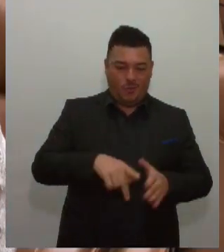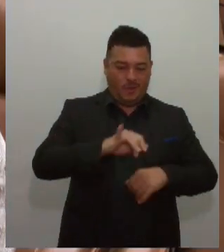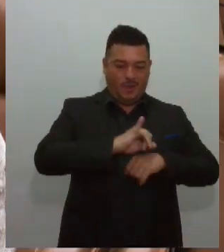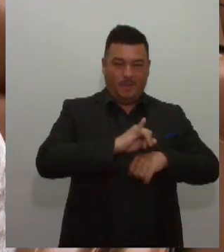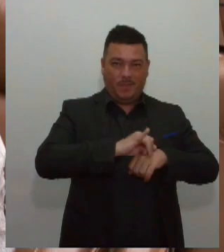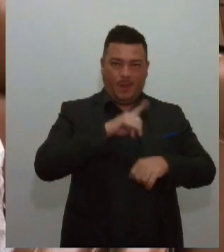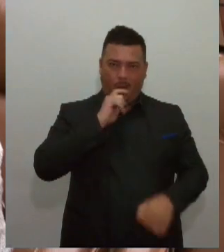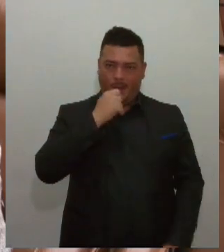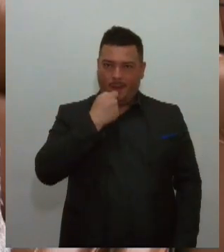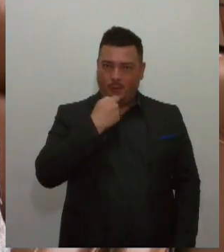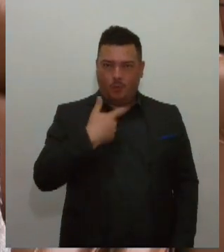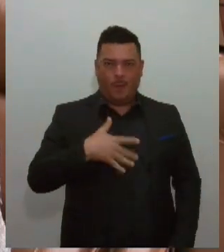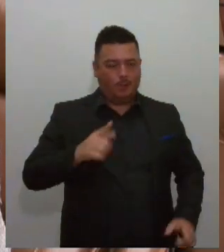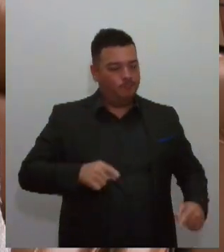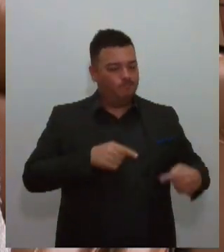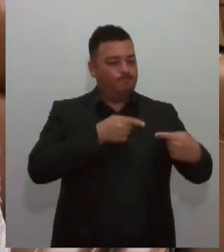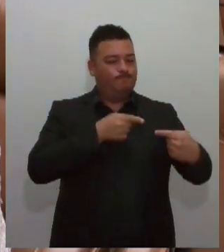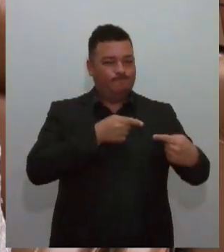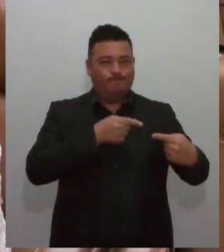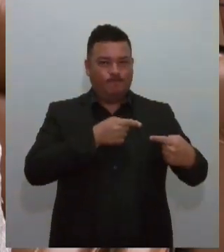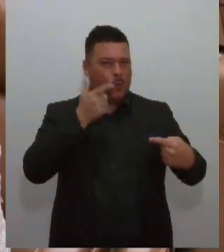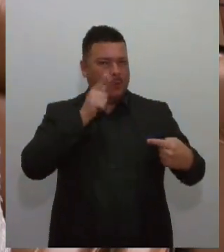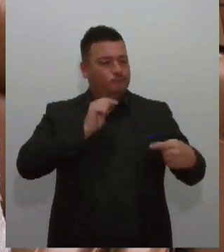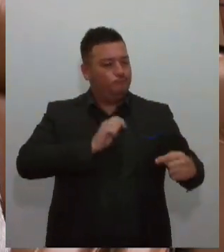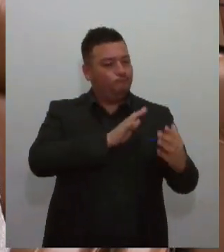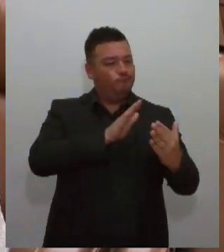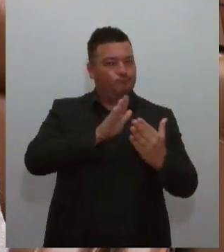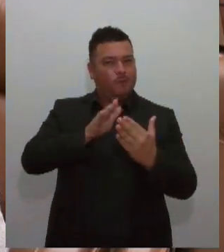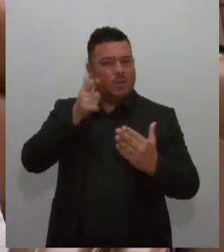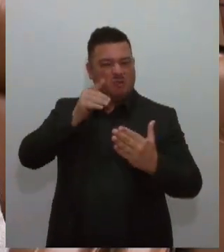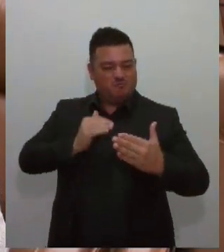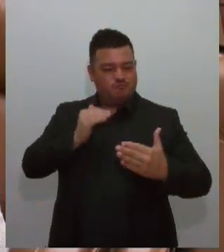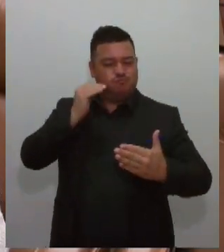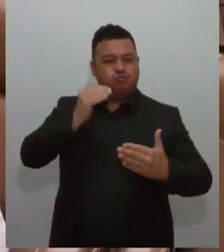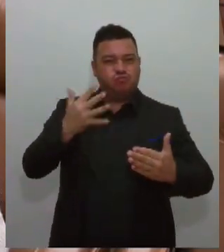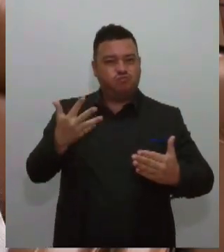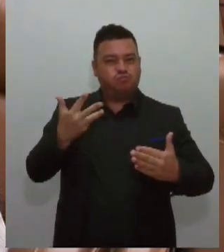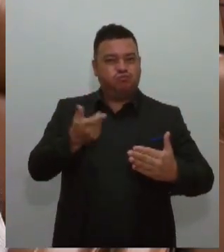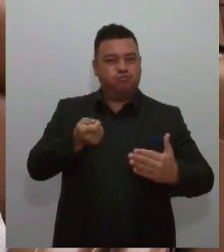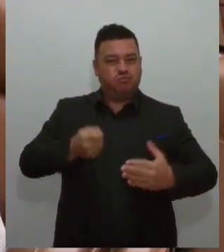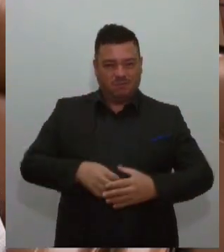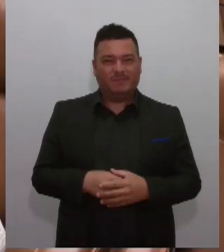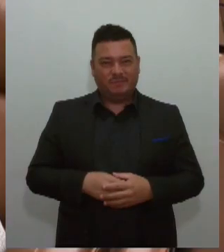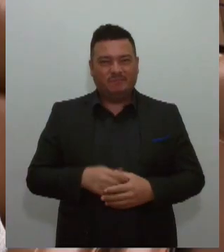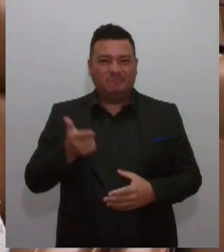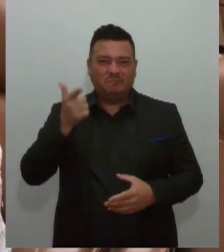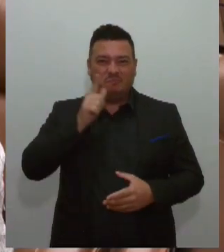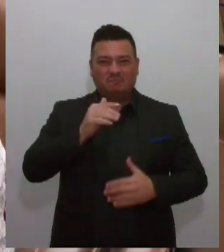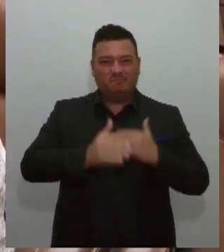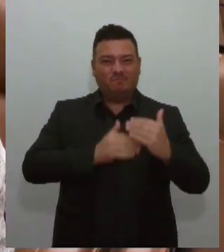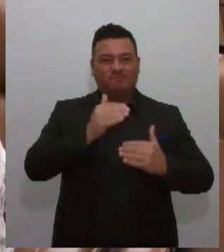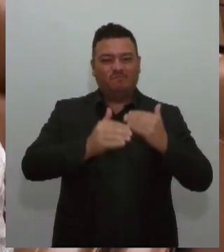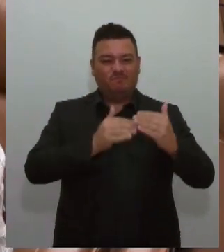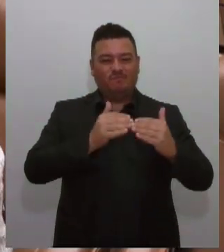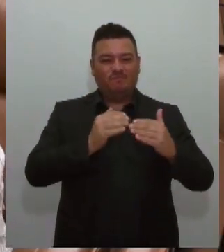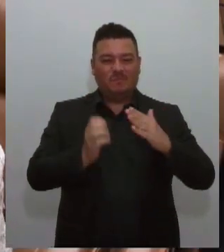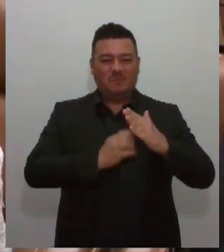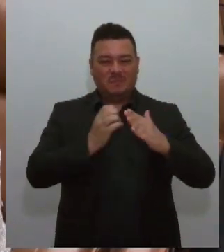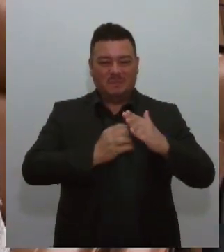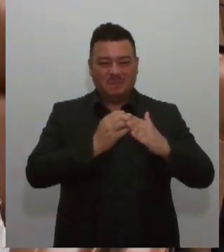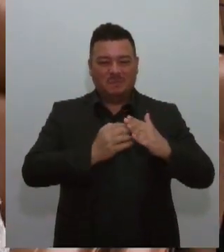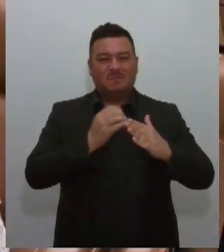E enfrentou com excelência, né? Enfrentou com excelência, conseguiu levantar a Copertaus, deu